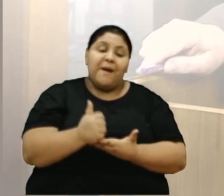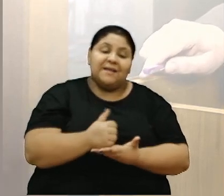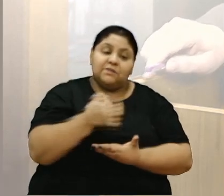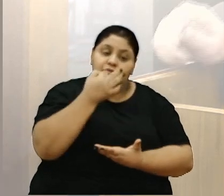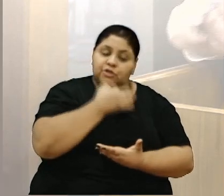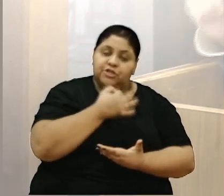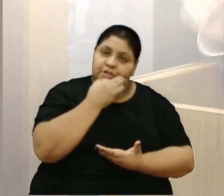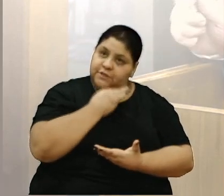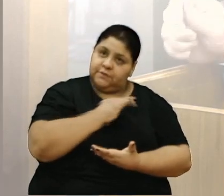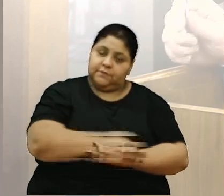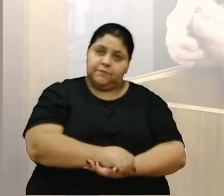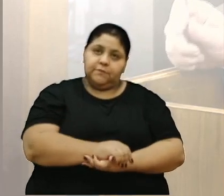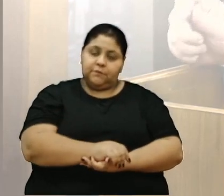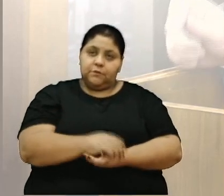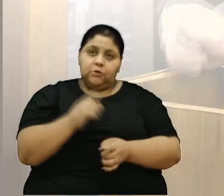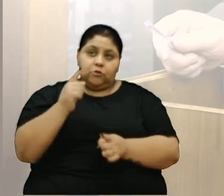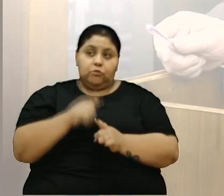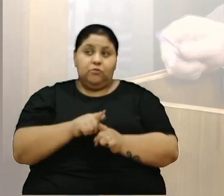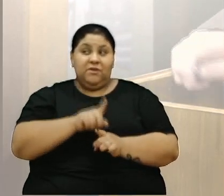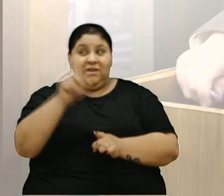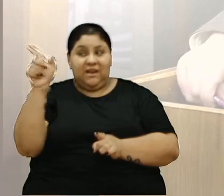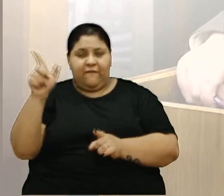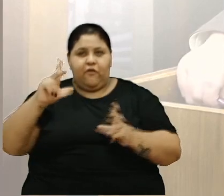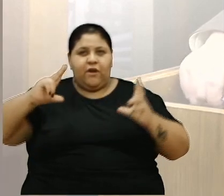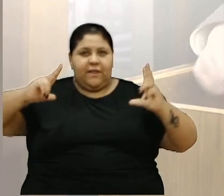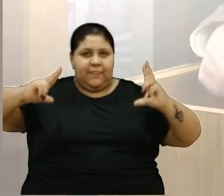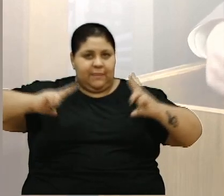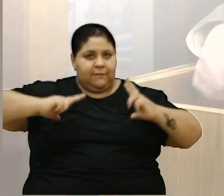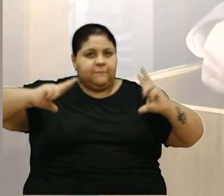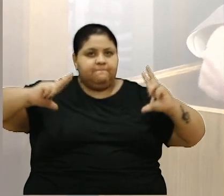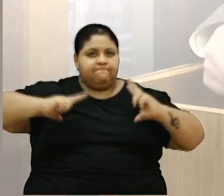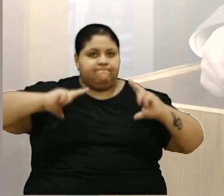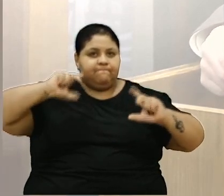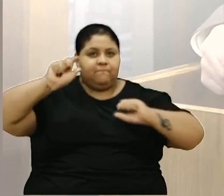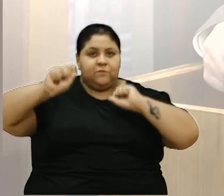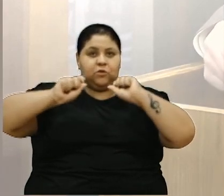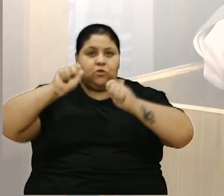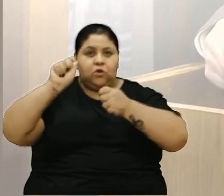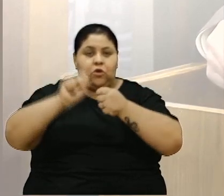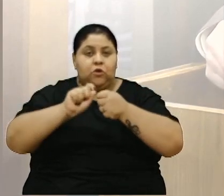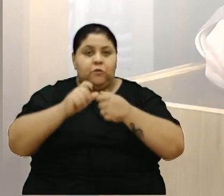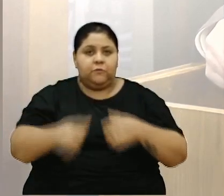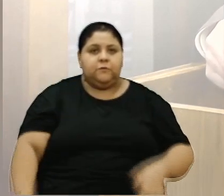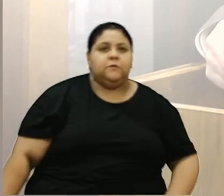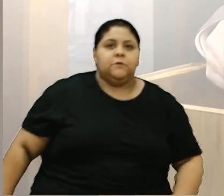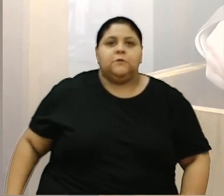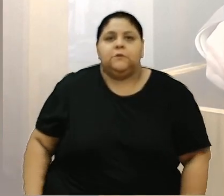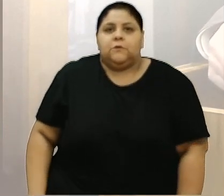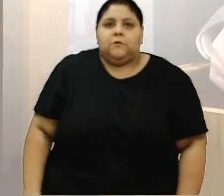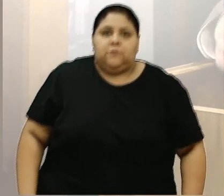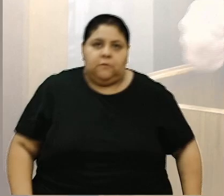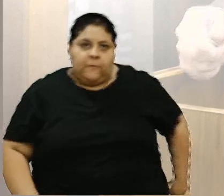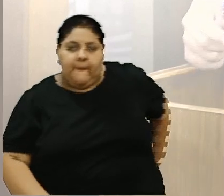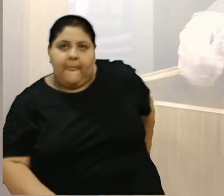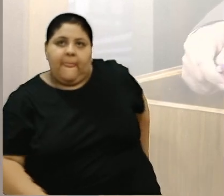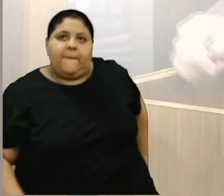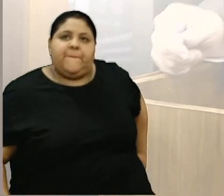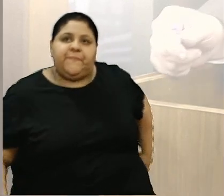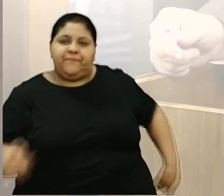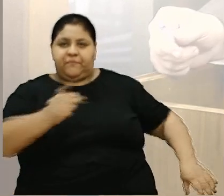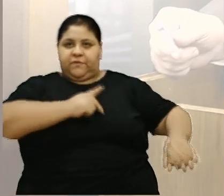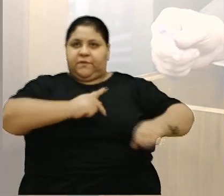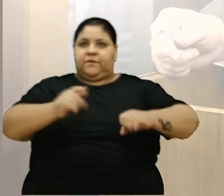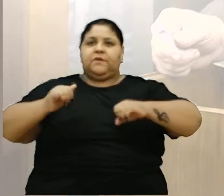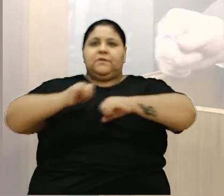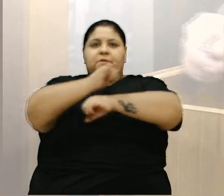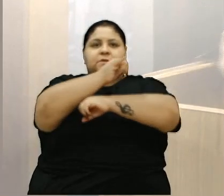Sul. Porque lá fora, no setor privado, o que tem sido feito, senhora presidente? E a senhora esteve no aeroporto, a